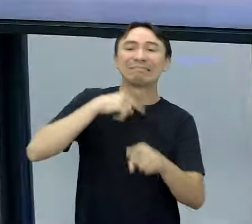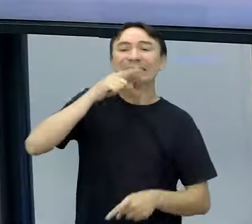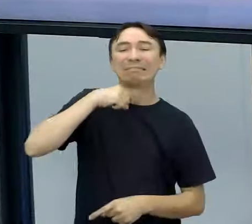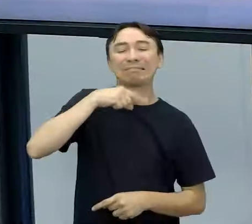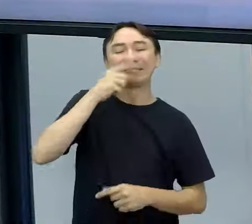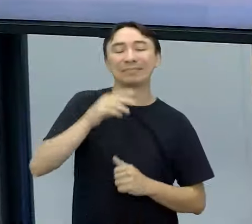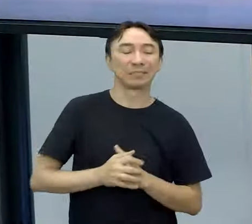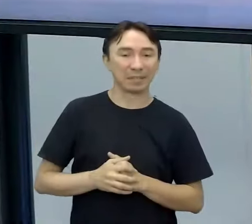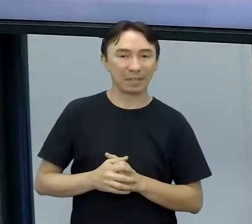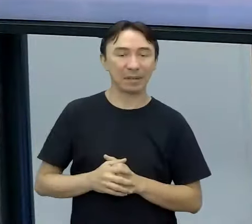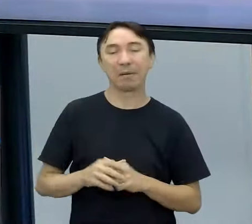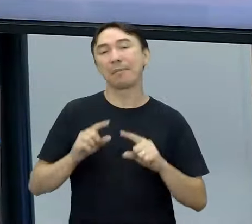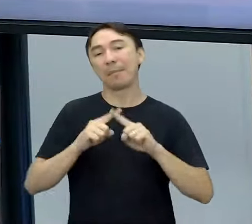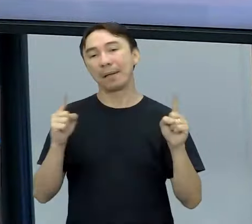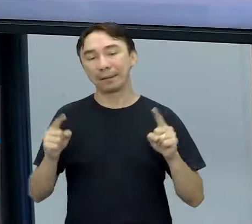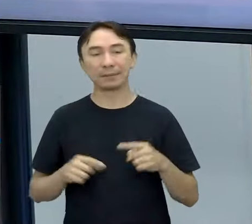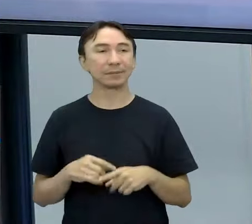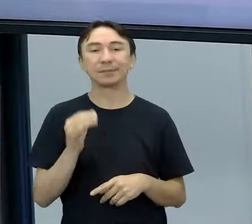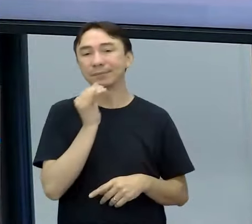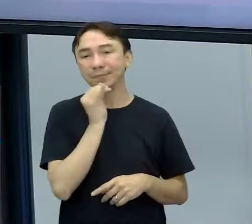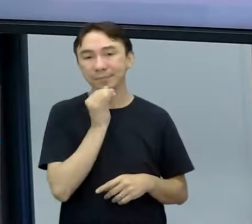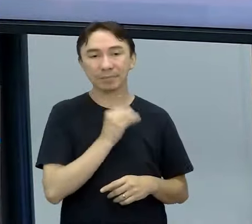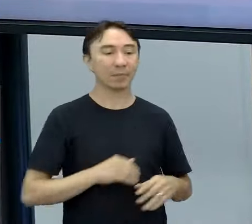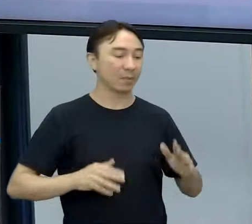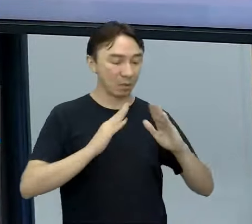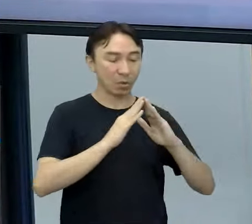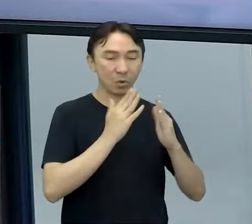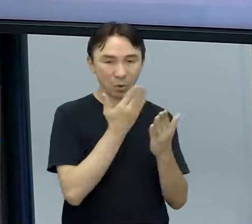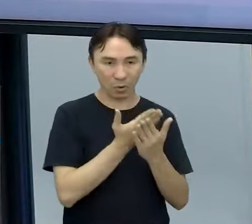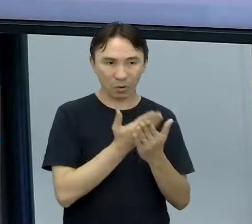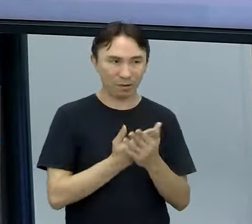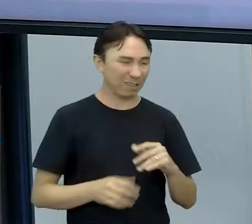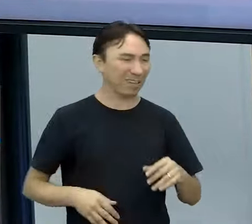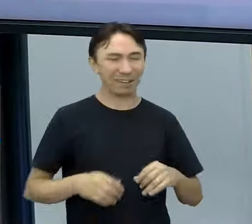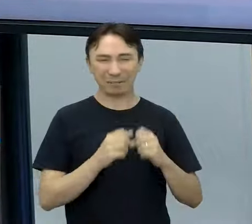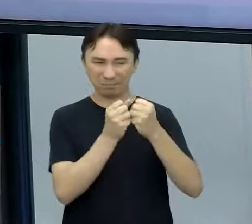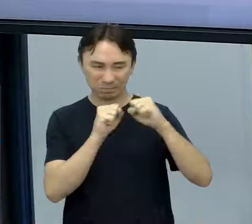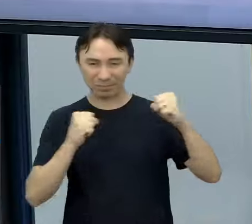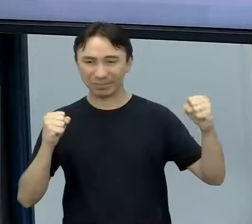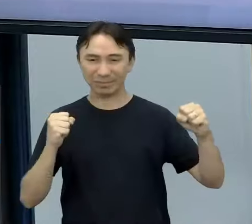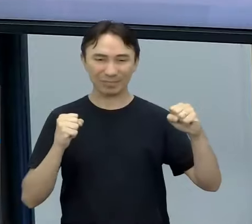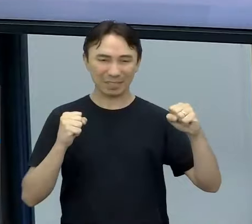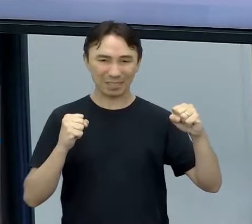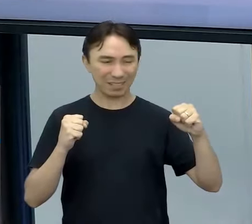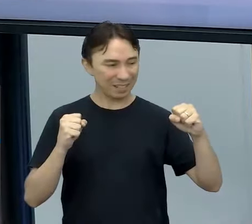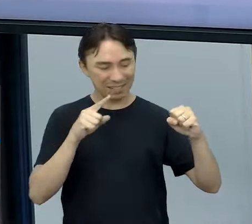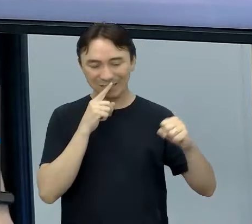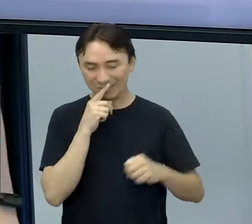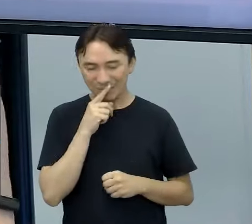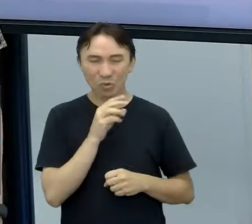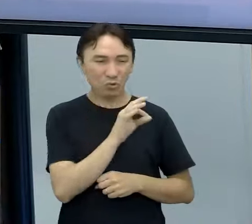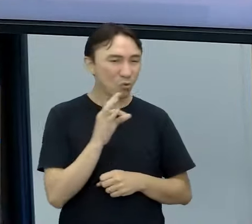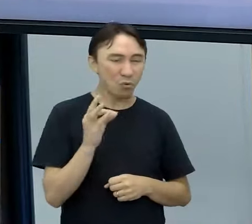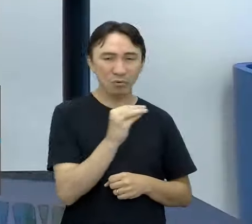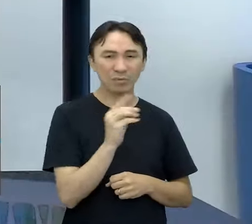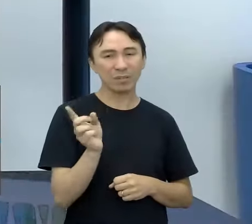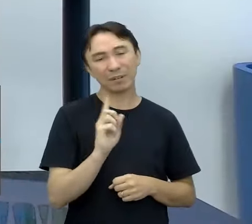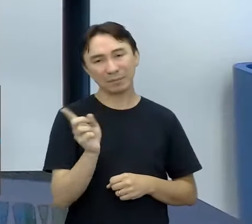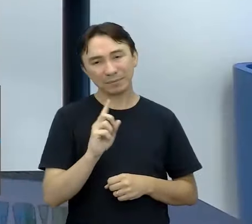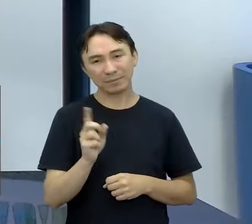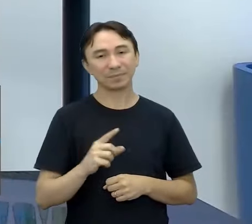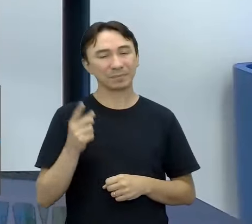fazer? Quero fazer a pesquisa na escola. Você pode, em vez de fazer na... Ah, vou fazer a escola inteira. Não. Você pode fazer o quê? Vou até mudar de câmera,